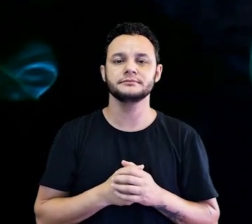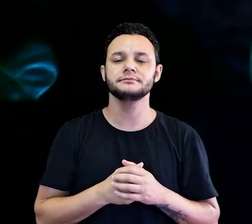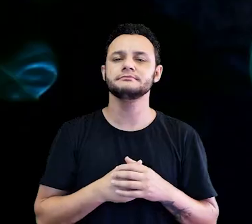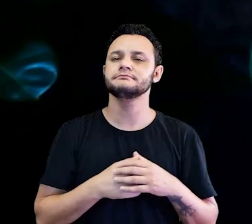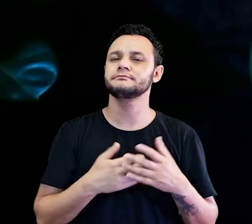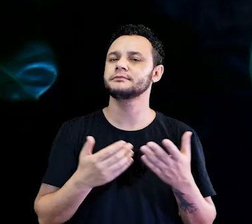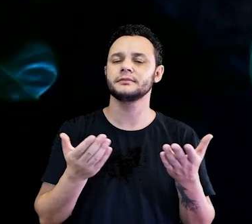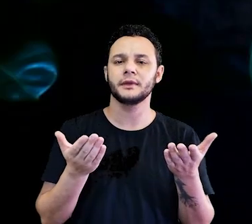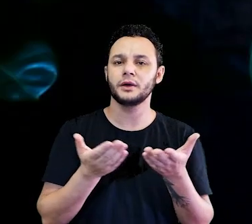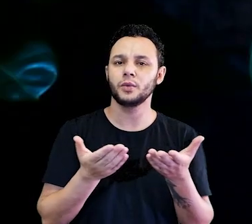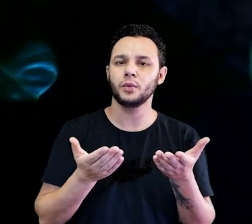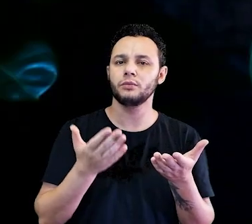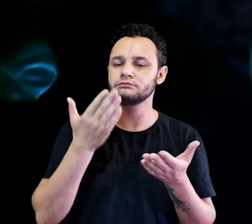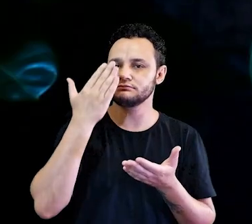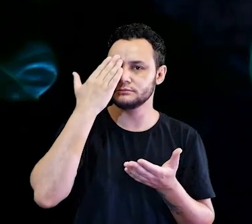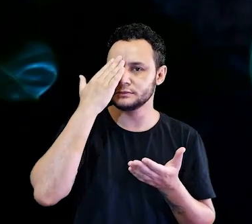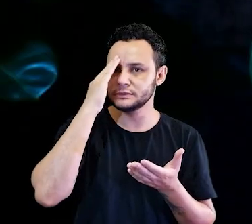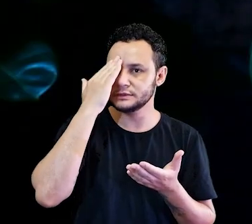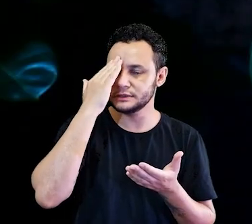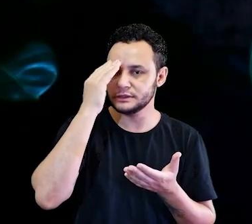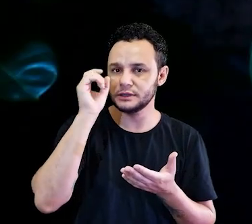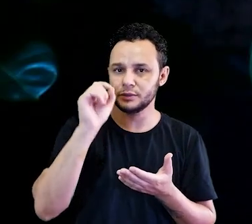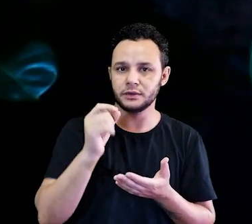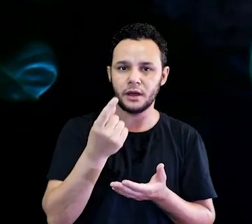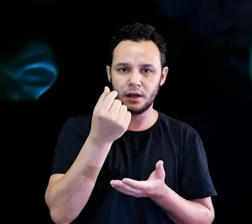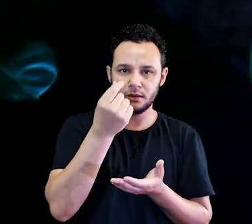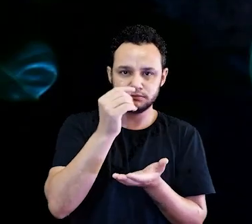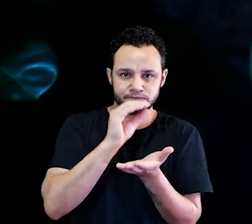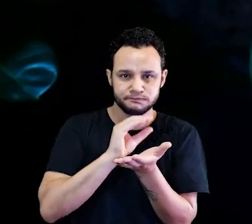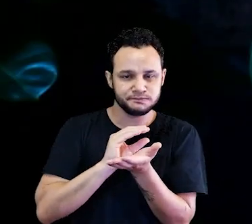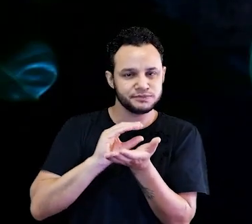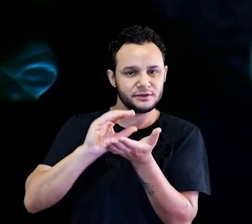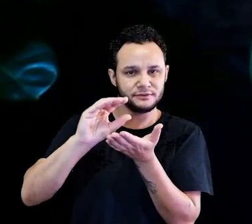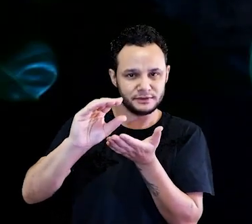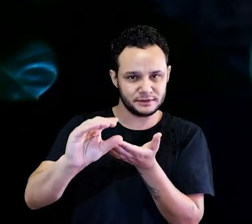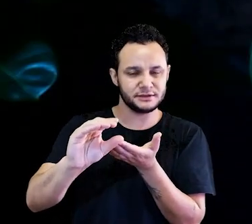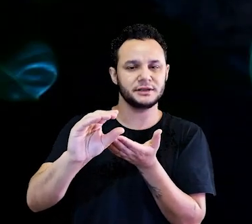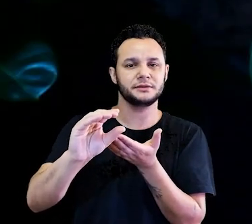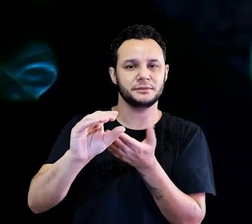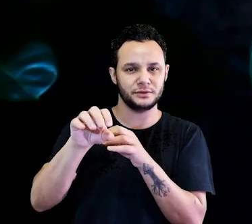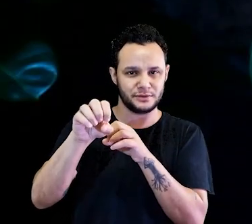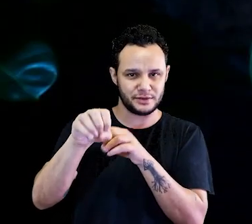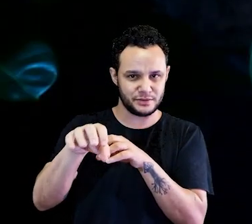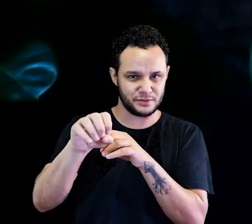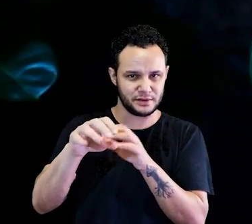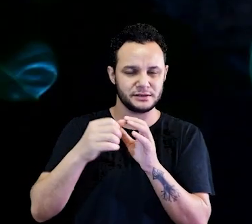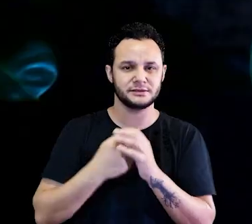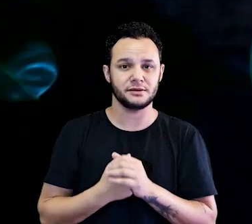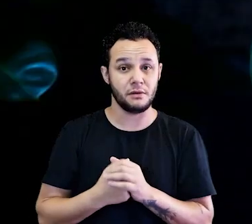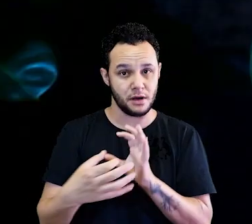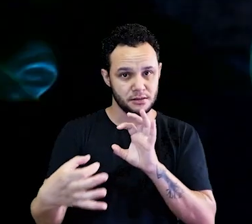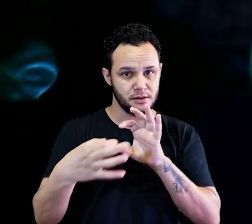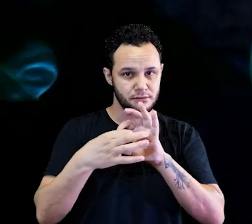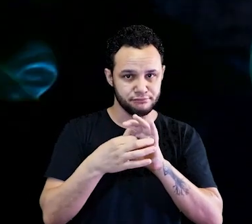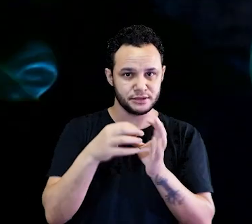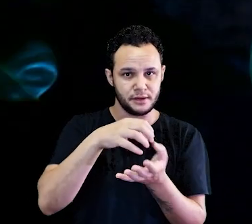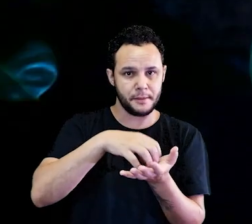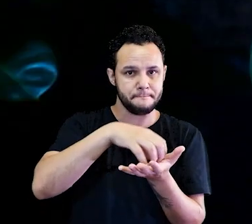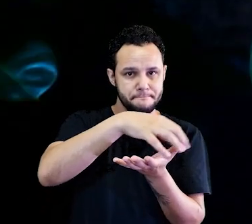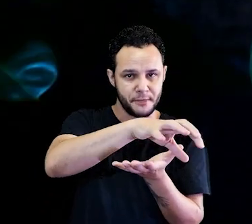certo? Bom, então vamos entender um pouquinho melhor o financiamento da educação nessa lógica